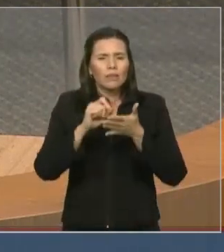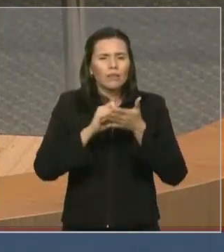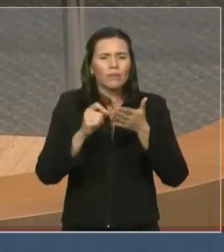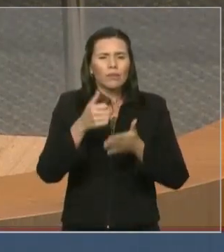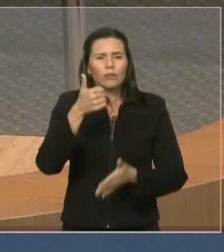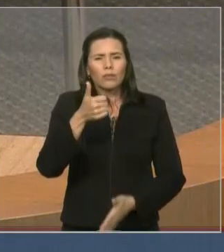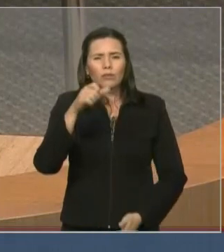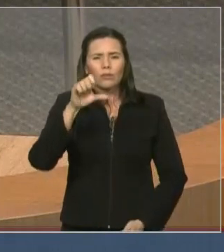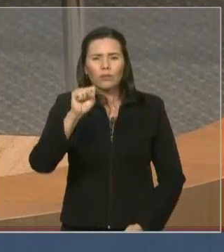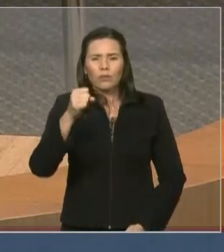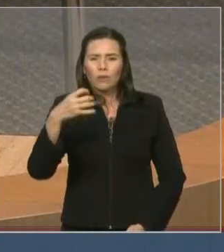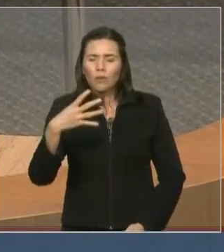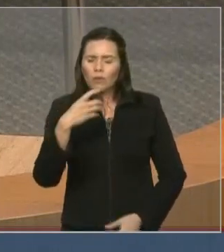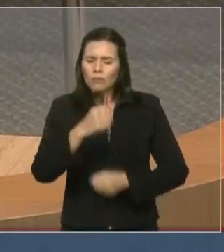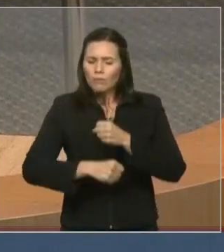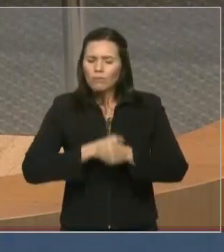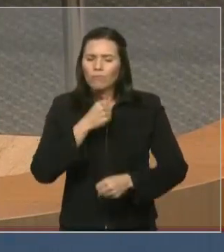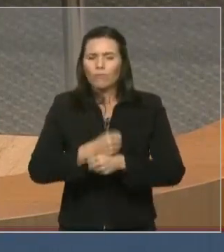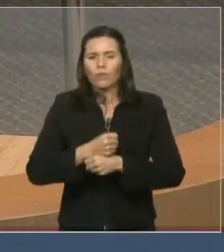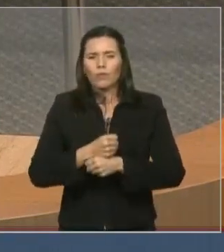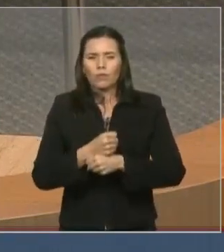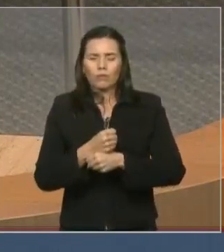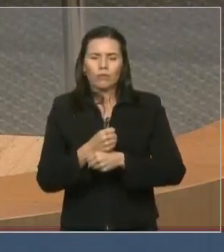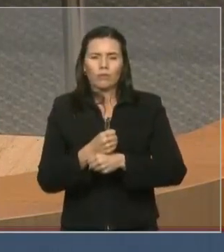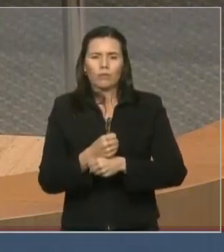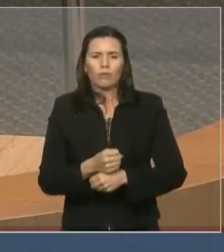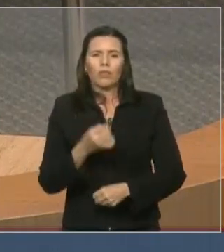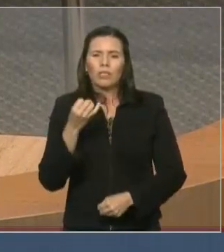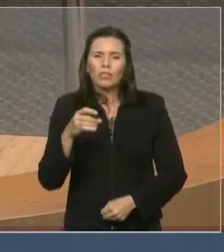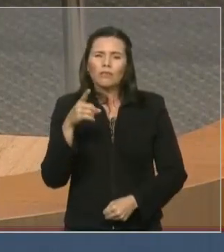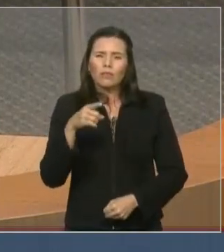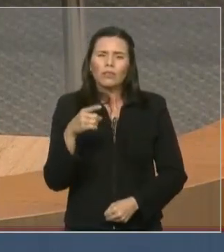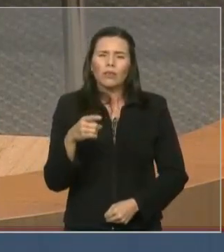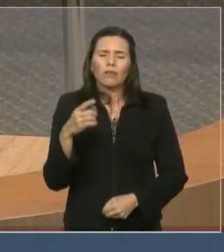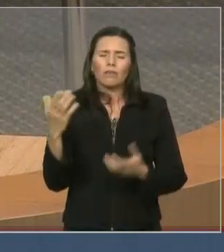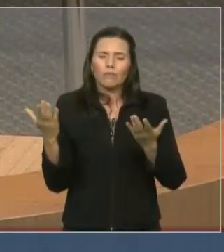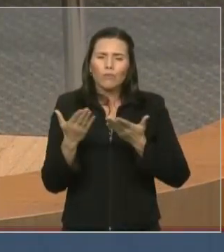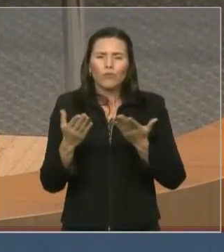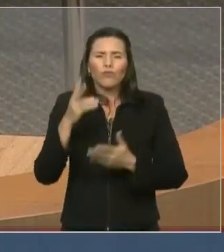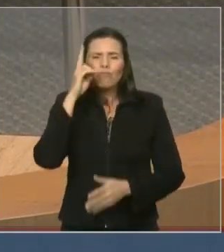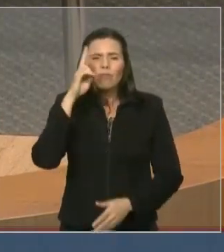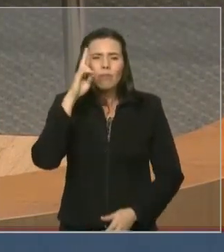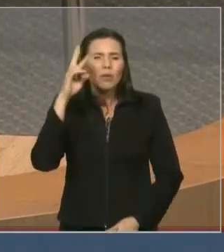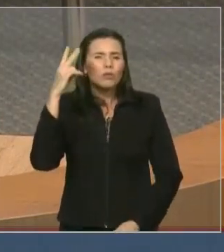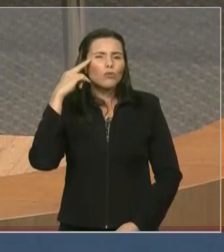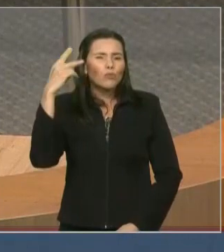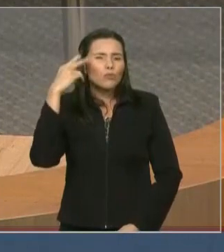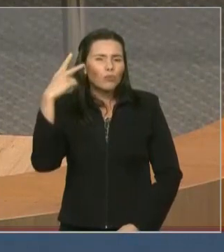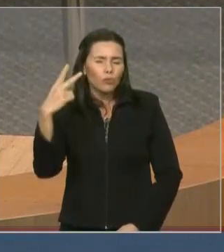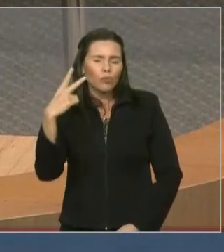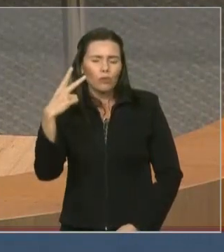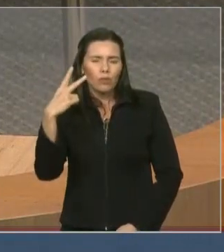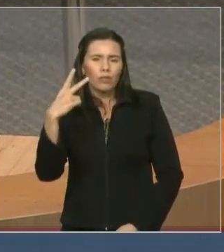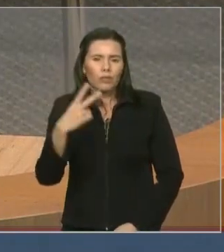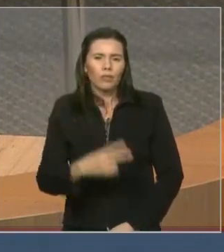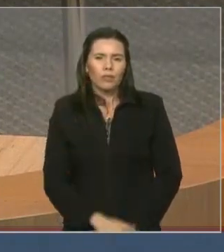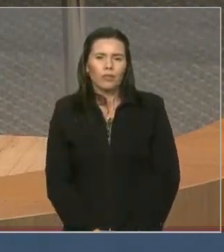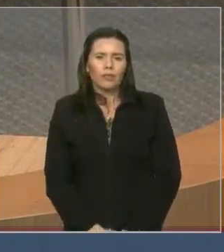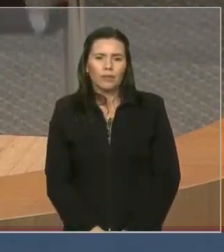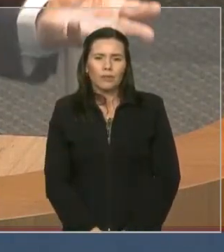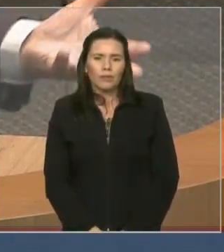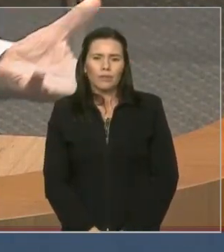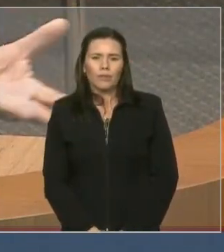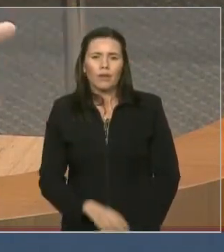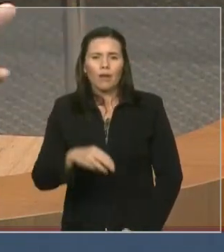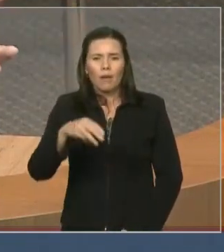Assembleia Maranhense. Se Vossa Excelência está resgatando através da luz, da Maria Luz, que deu